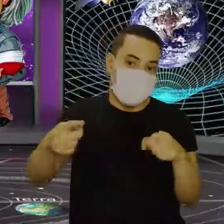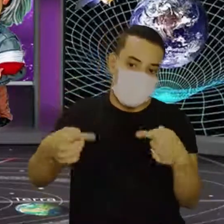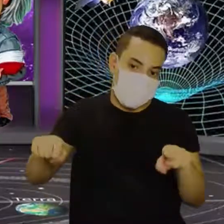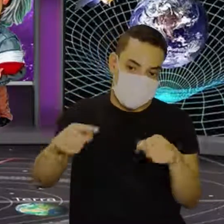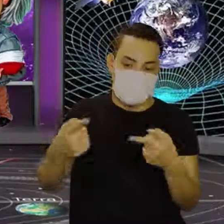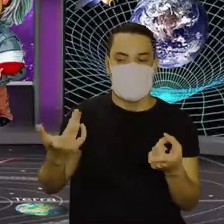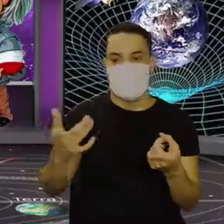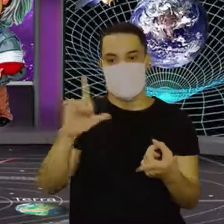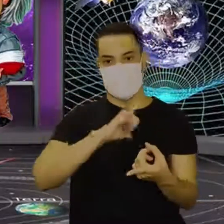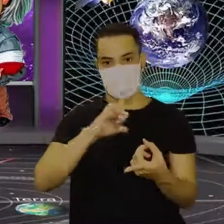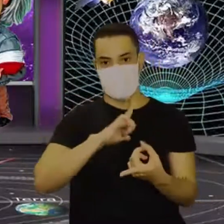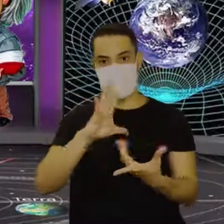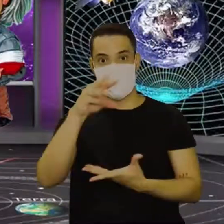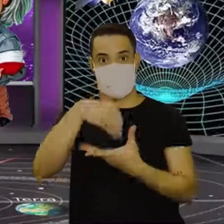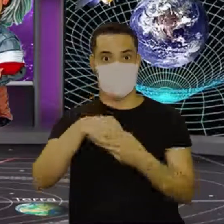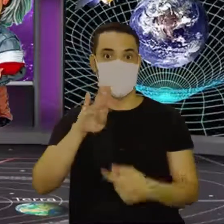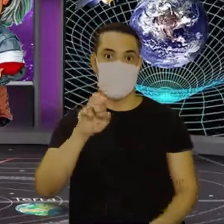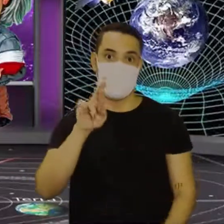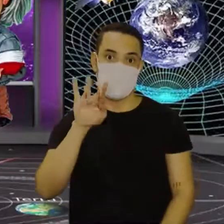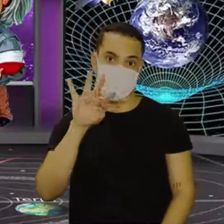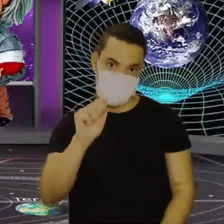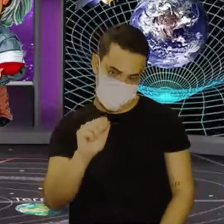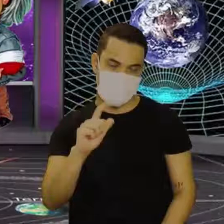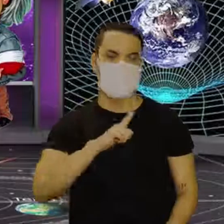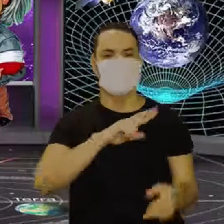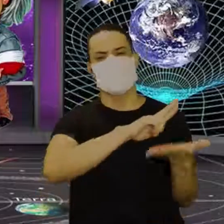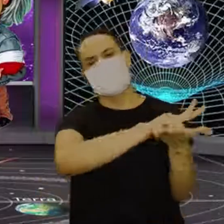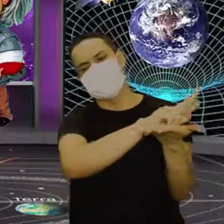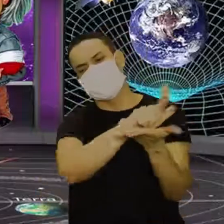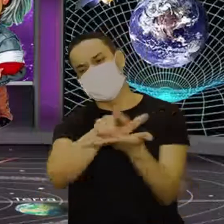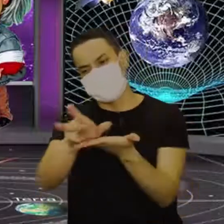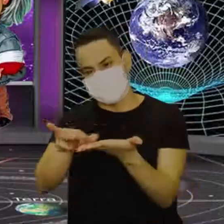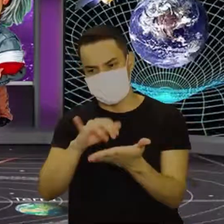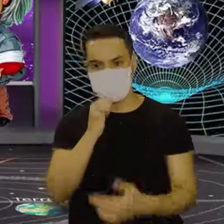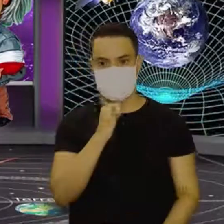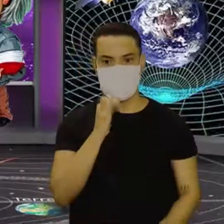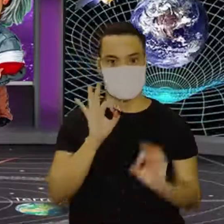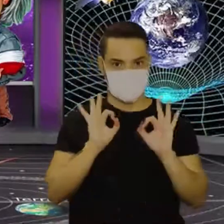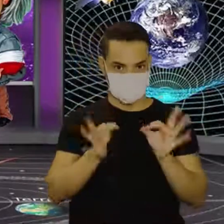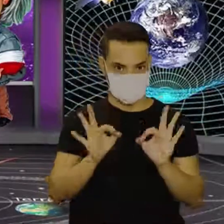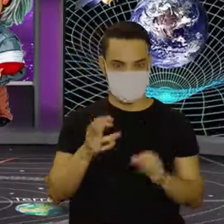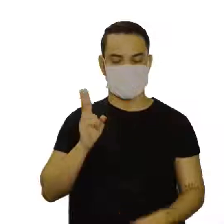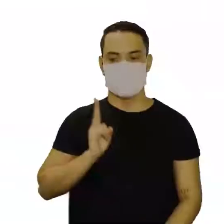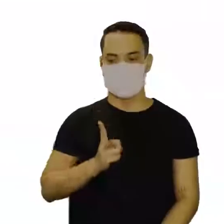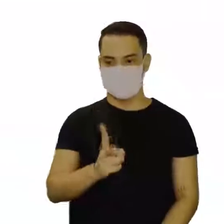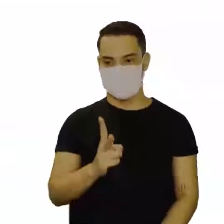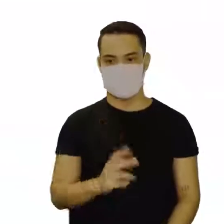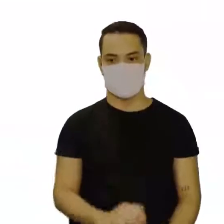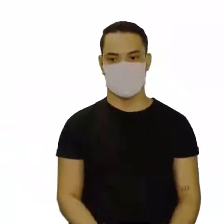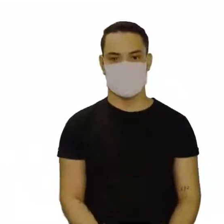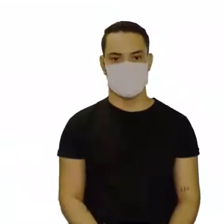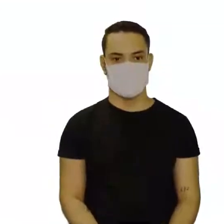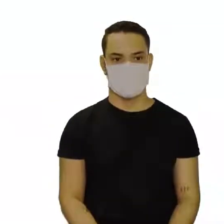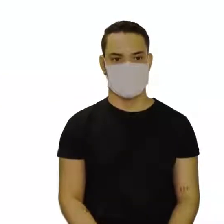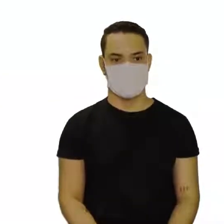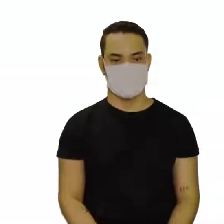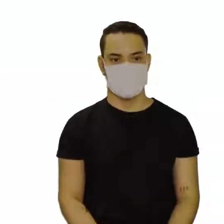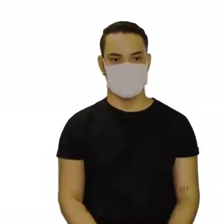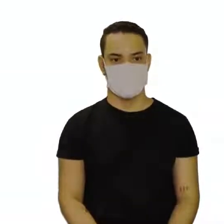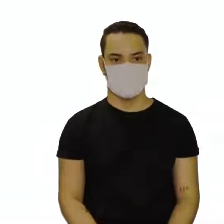dependendo quando tem bateria e quando não tem. Então nós temos infinitos exemplos, certo? Então vamos continuar.